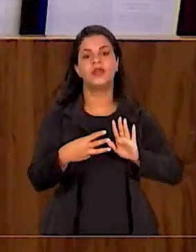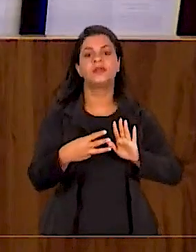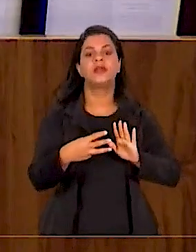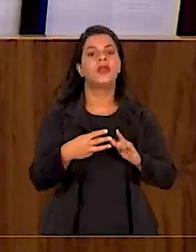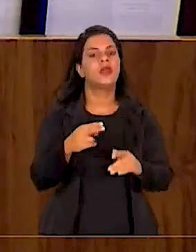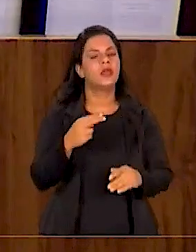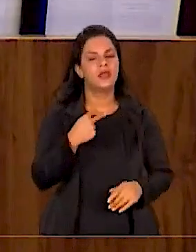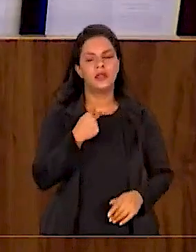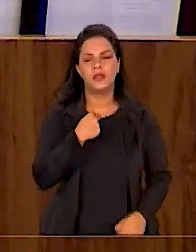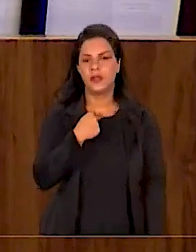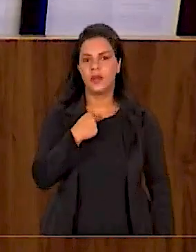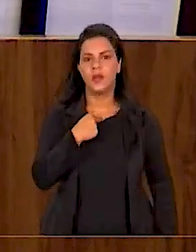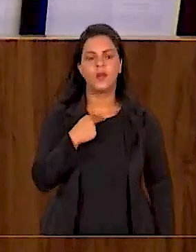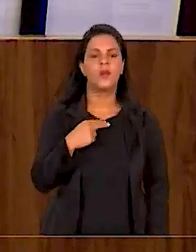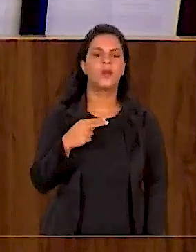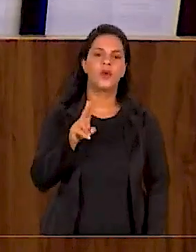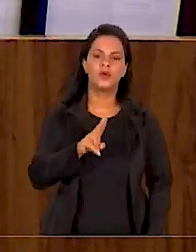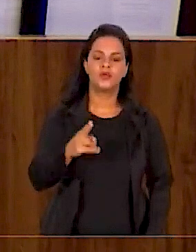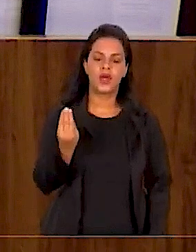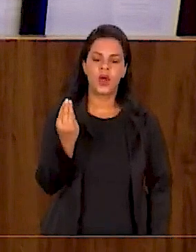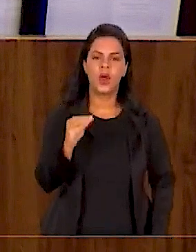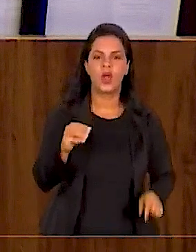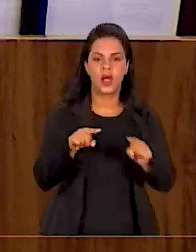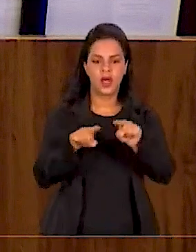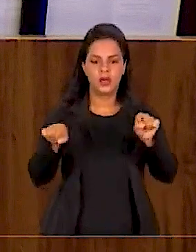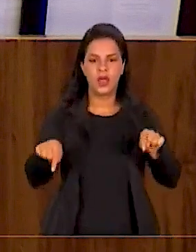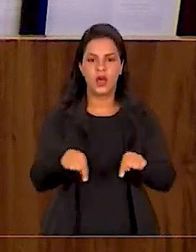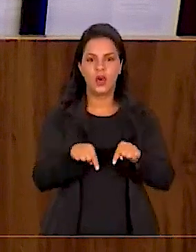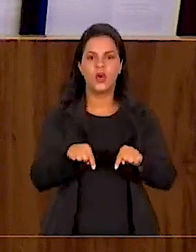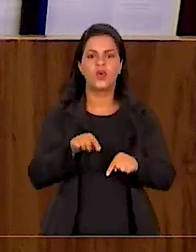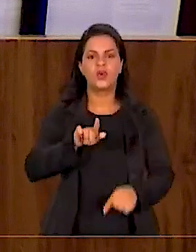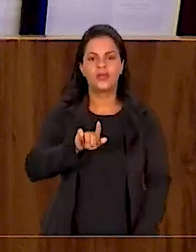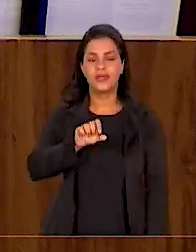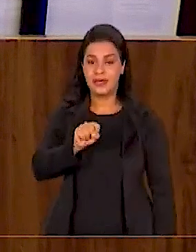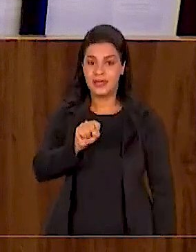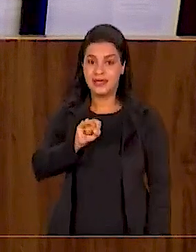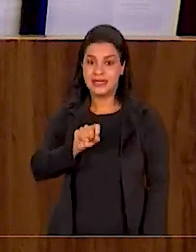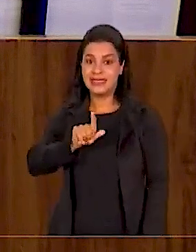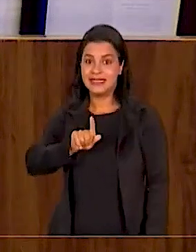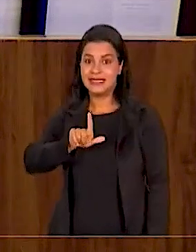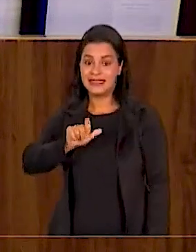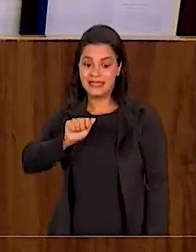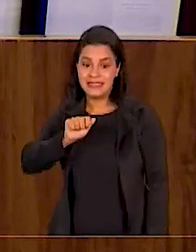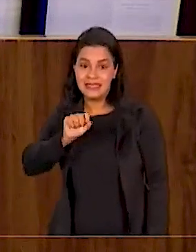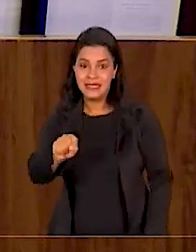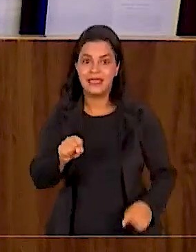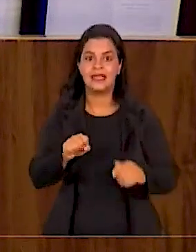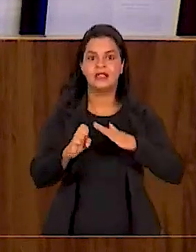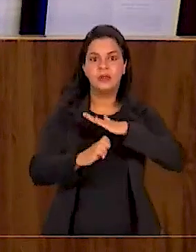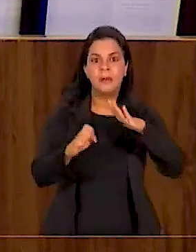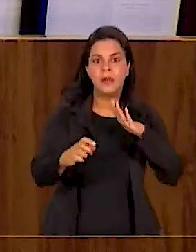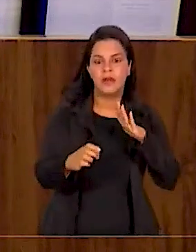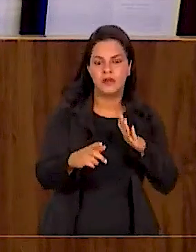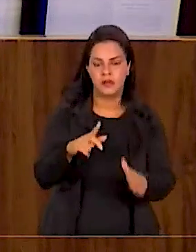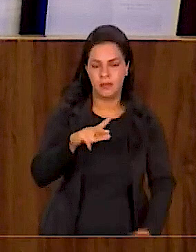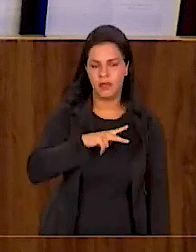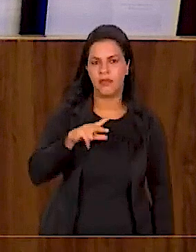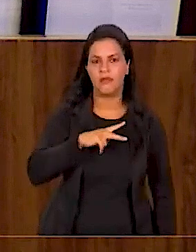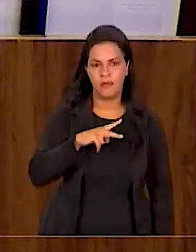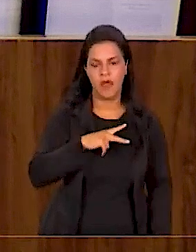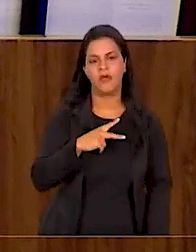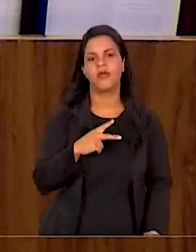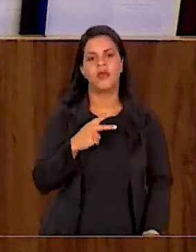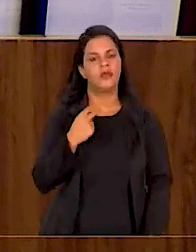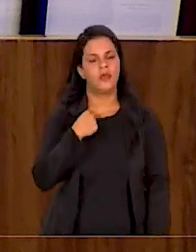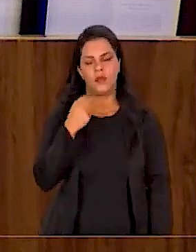Raul Araújo, destacou que não há uma regra expressa que proíba essa prática, o que levou à liberação. Raul argumentou